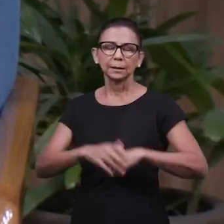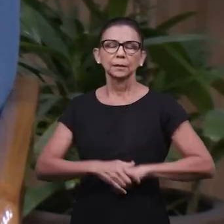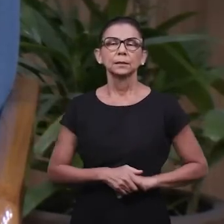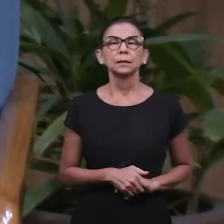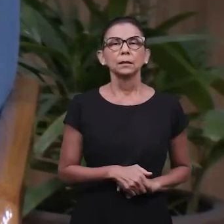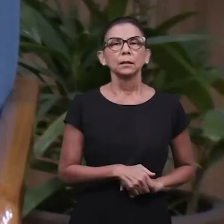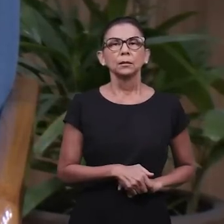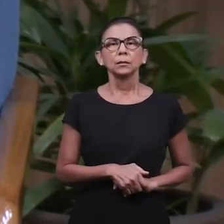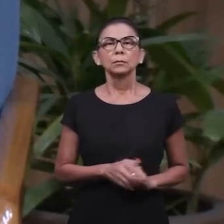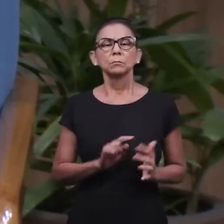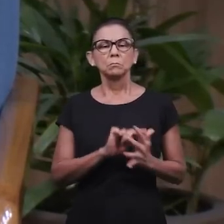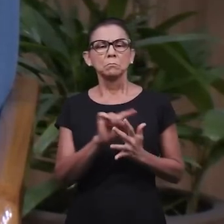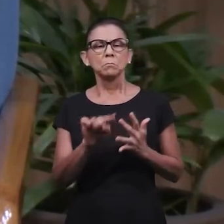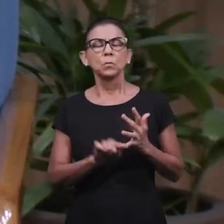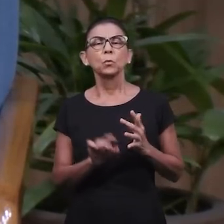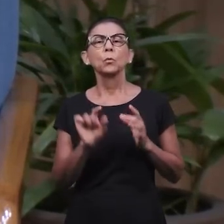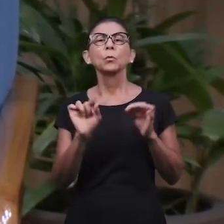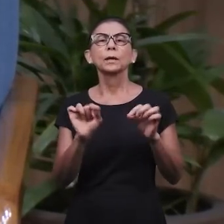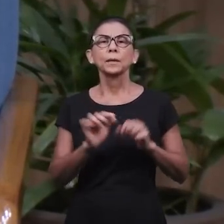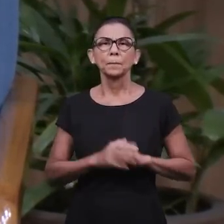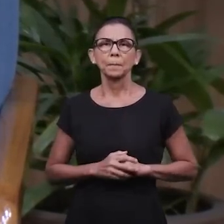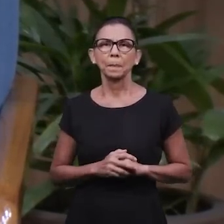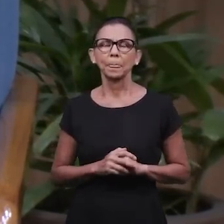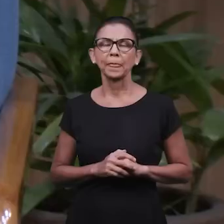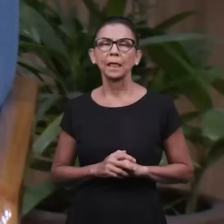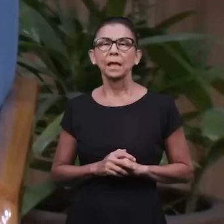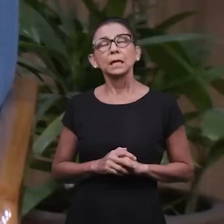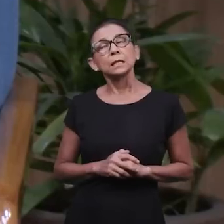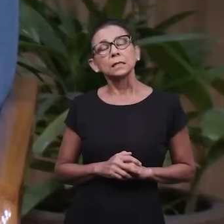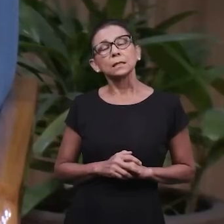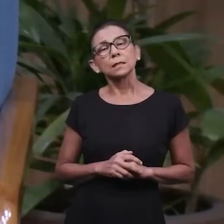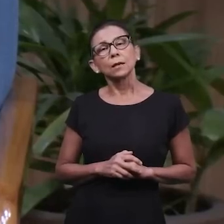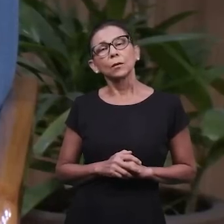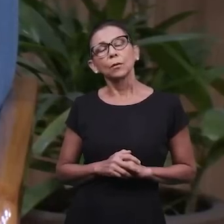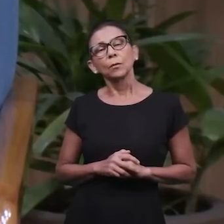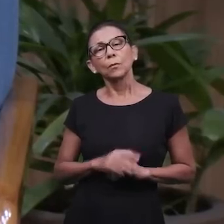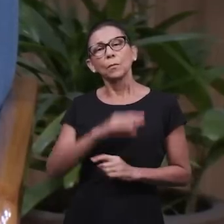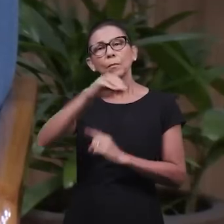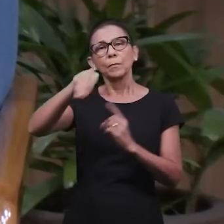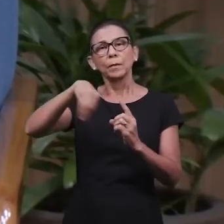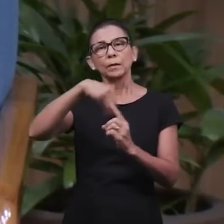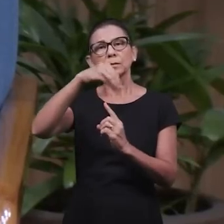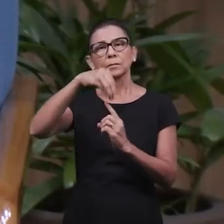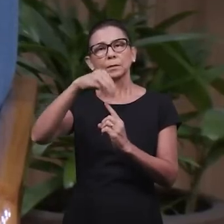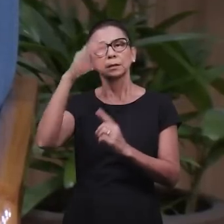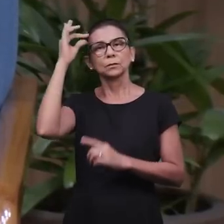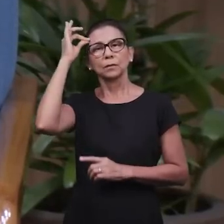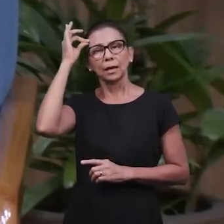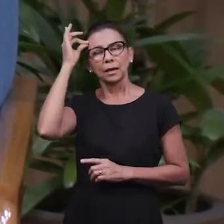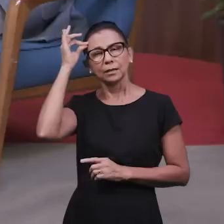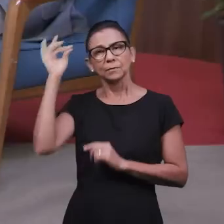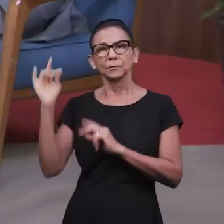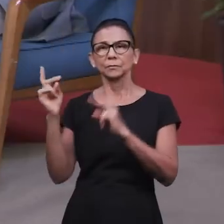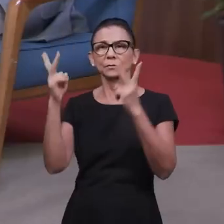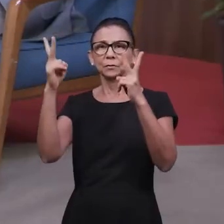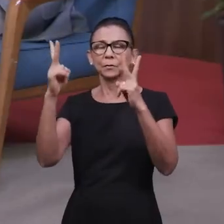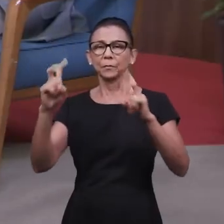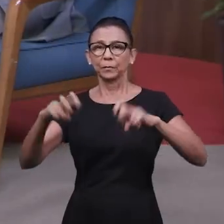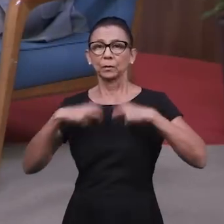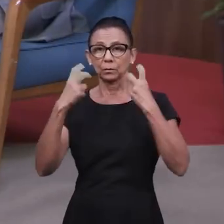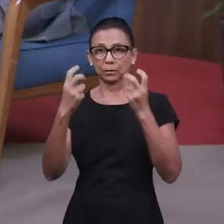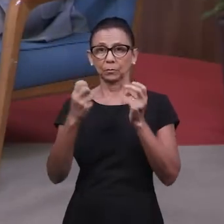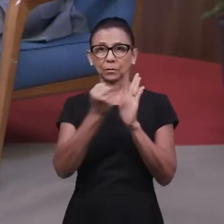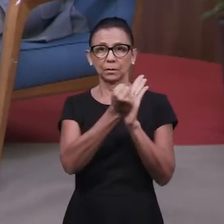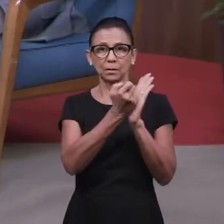Esses recursos são para a nossa preservação, são armas espirituais para a nossa vitória. O clamor